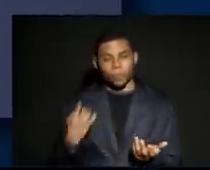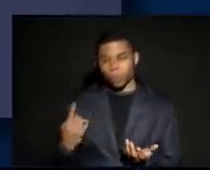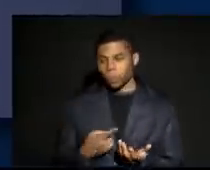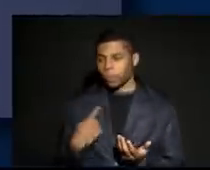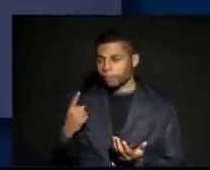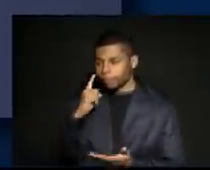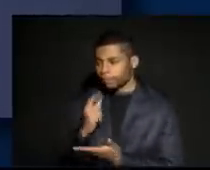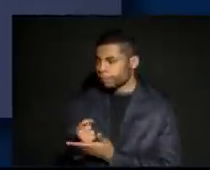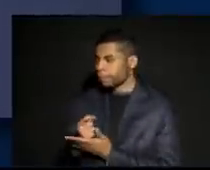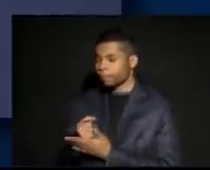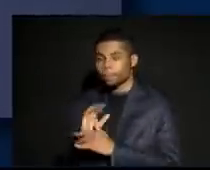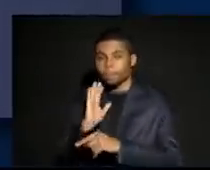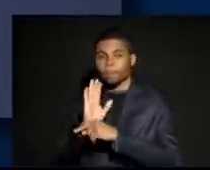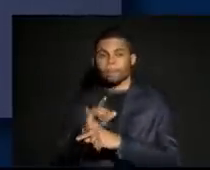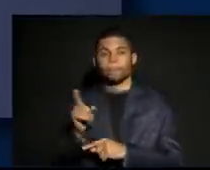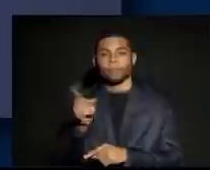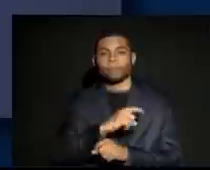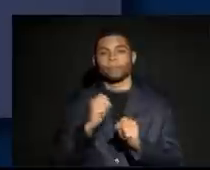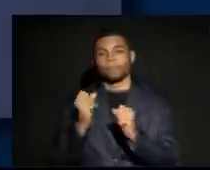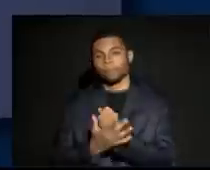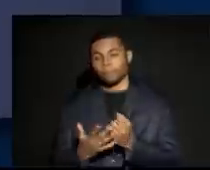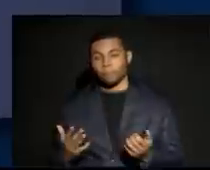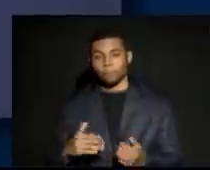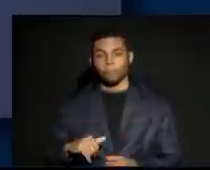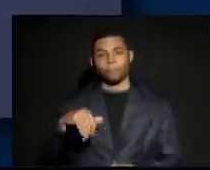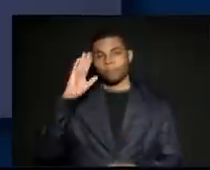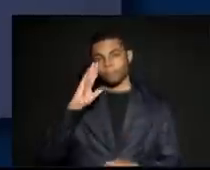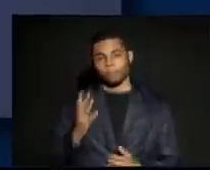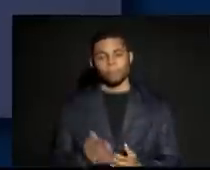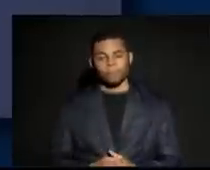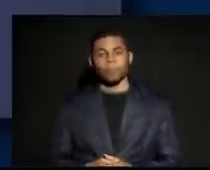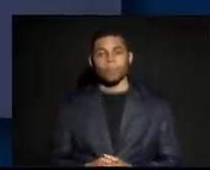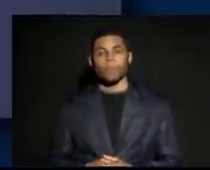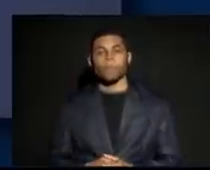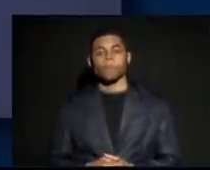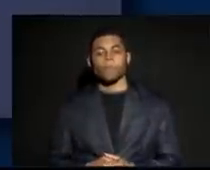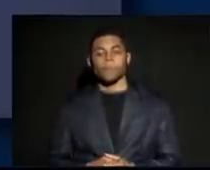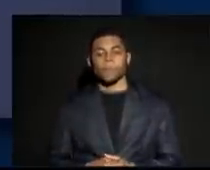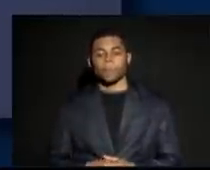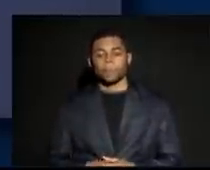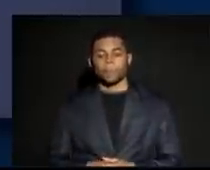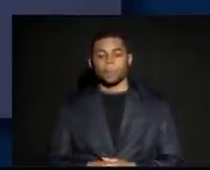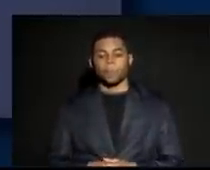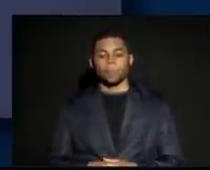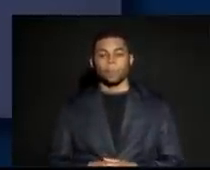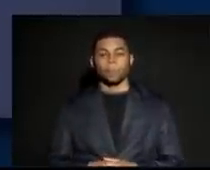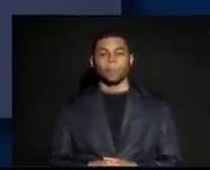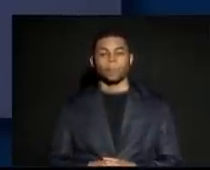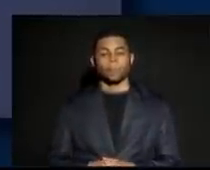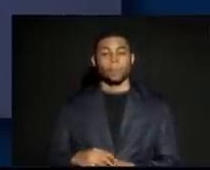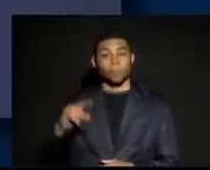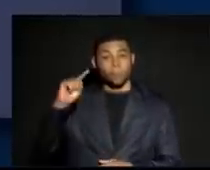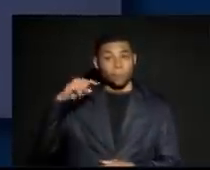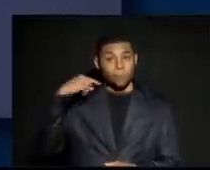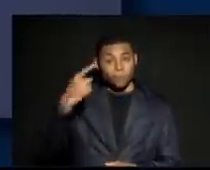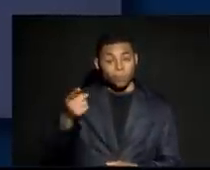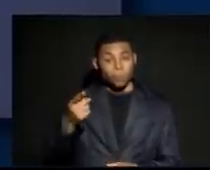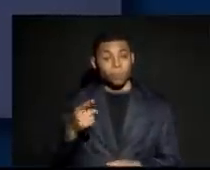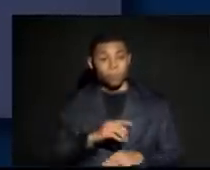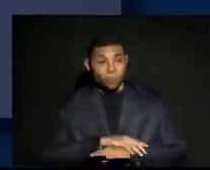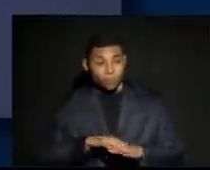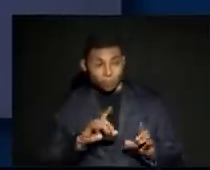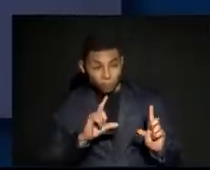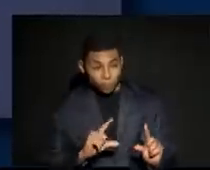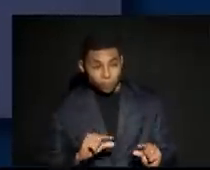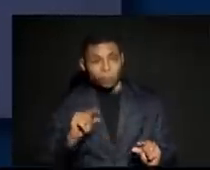é isso ensejou a maior expansão fiscal e monetário que se tem notícia e no topo disso veio a guerra que